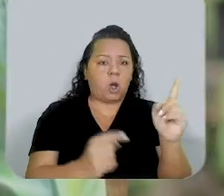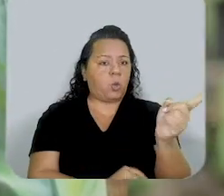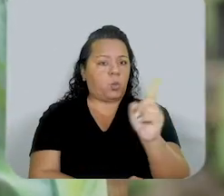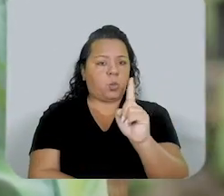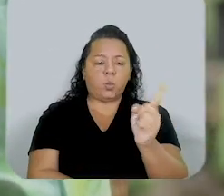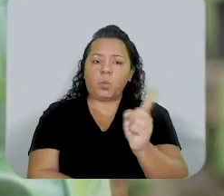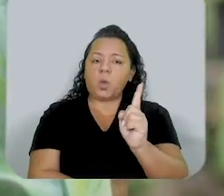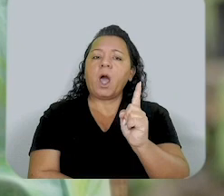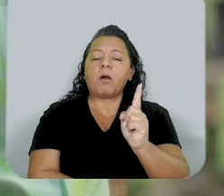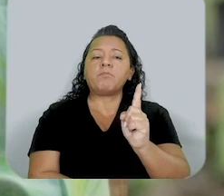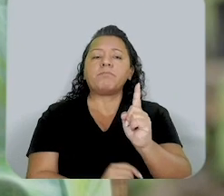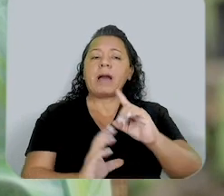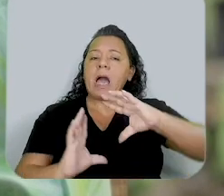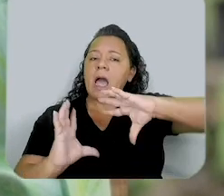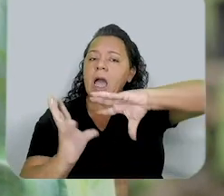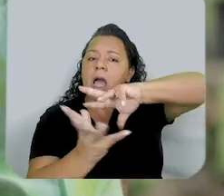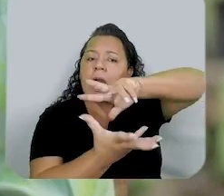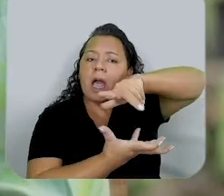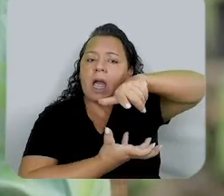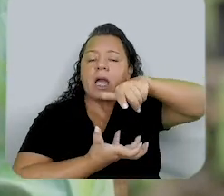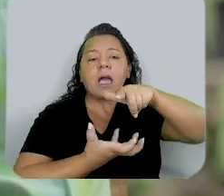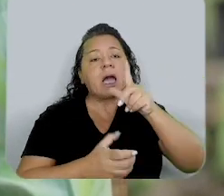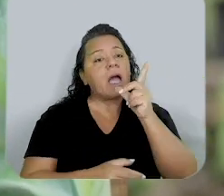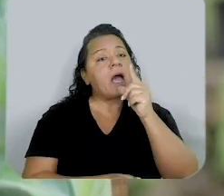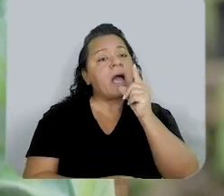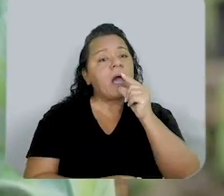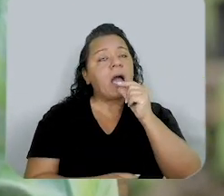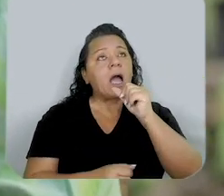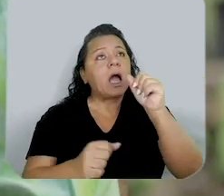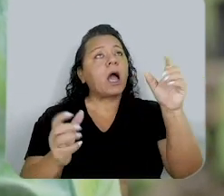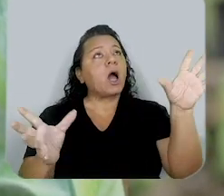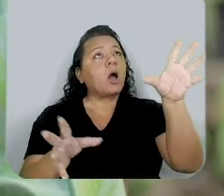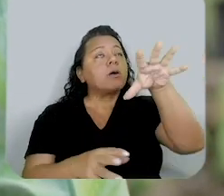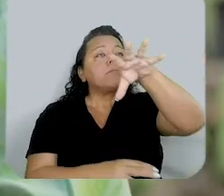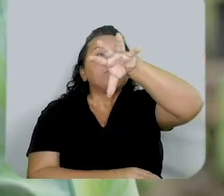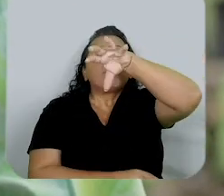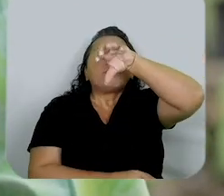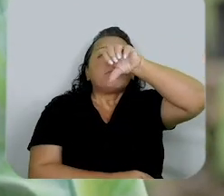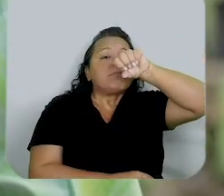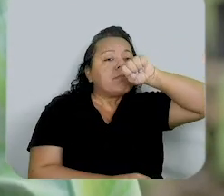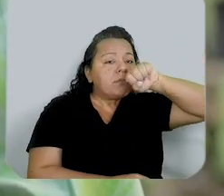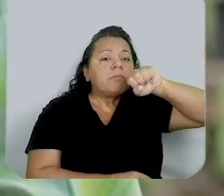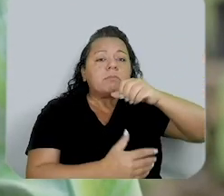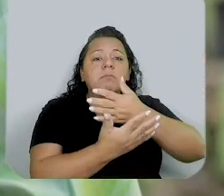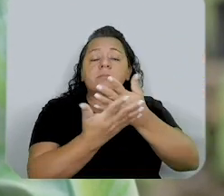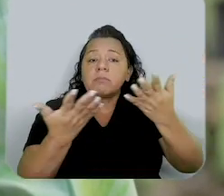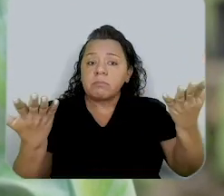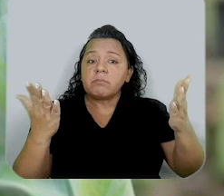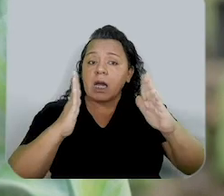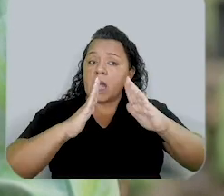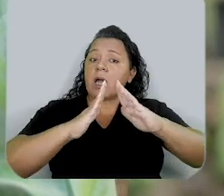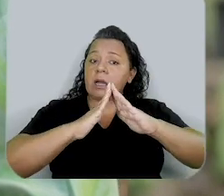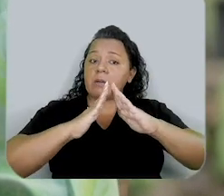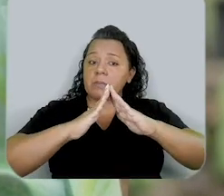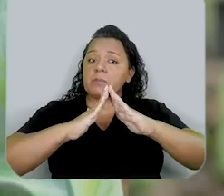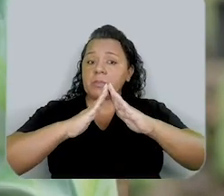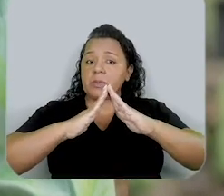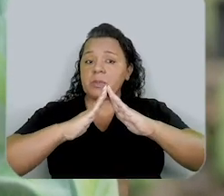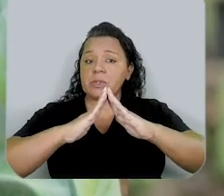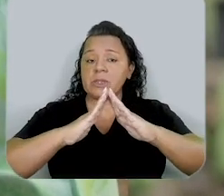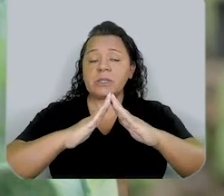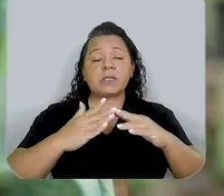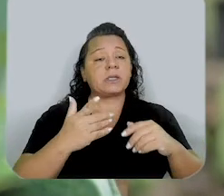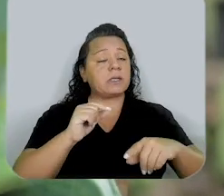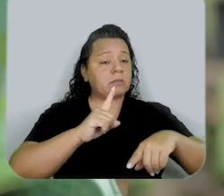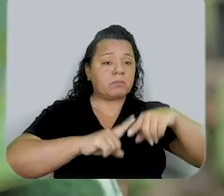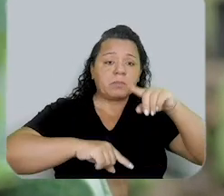não. Toda a terra, as águas, o ar, eles são habitados, né?